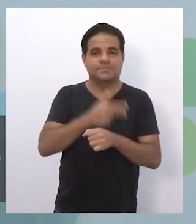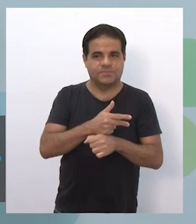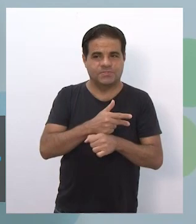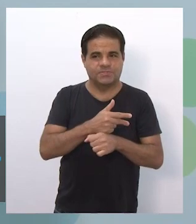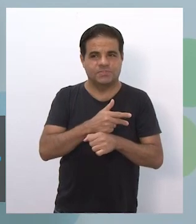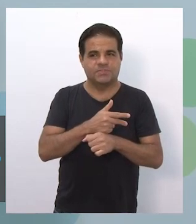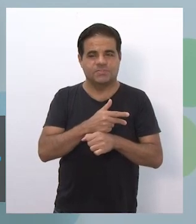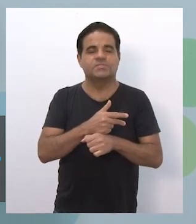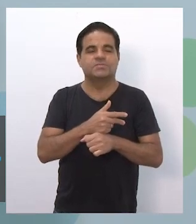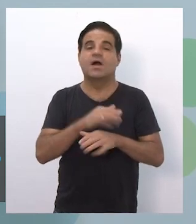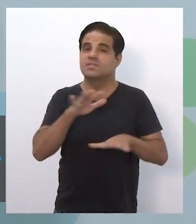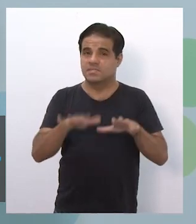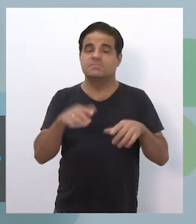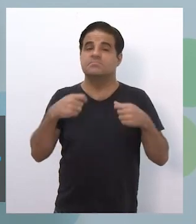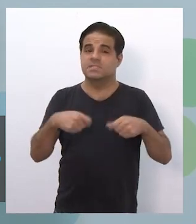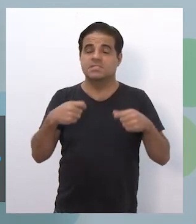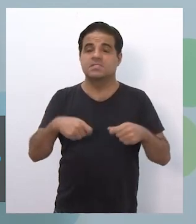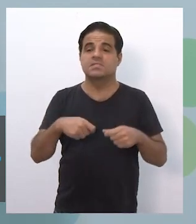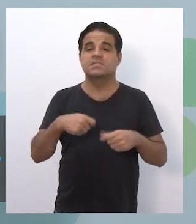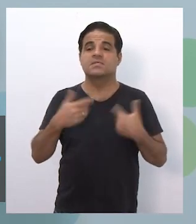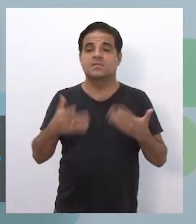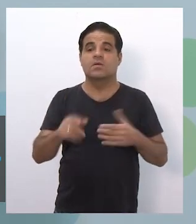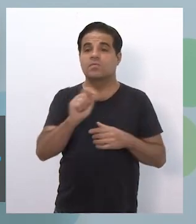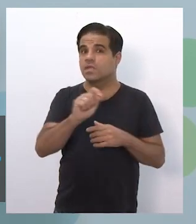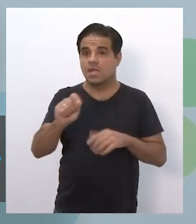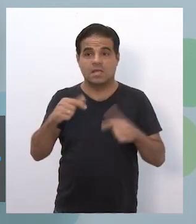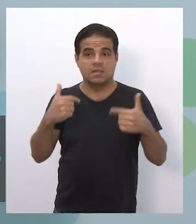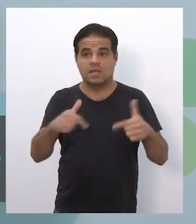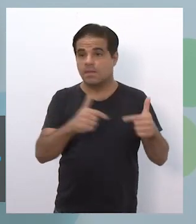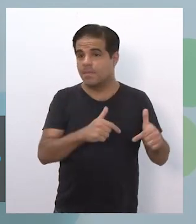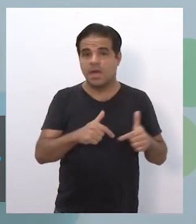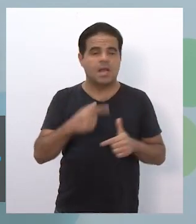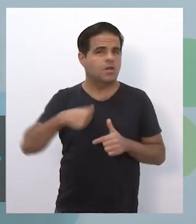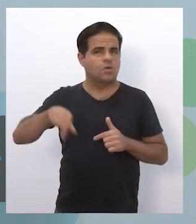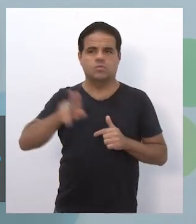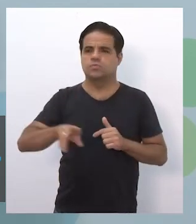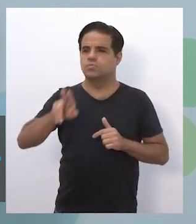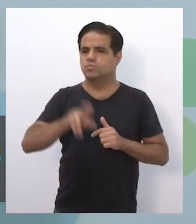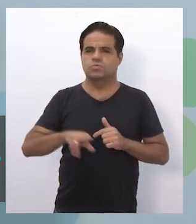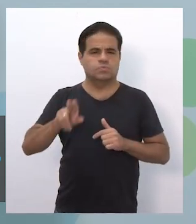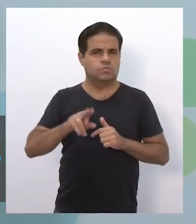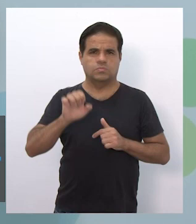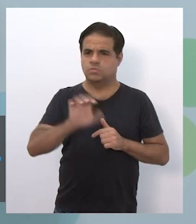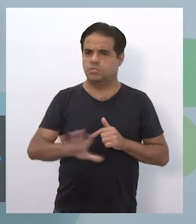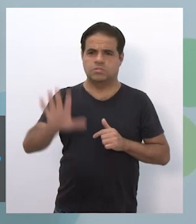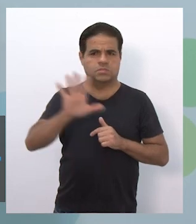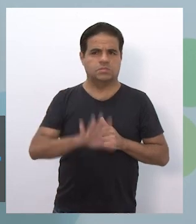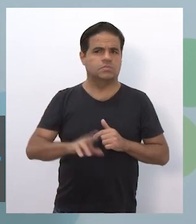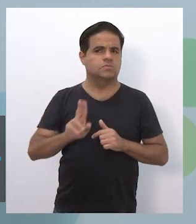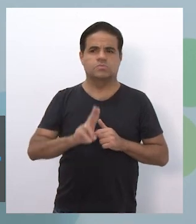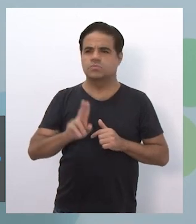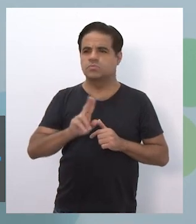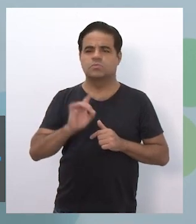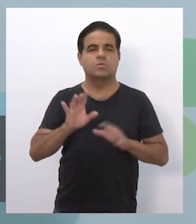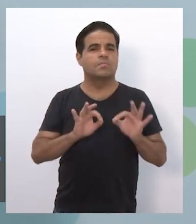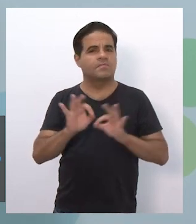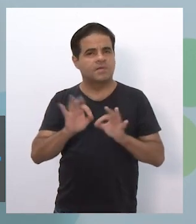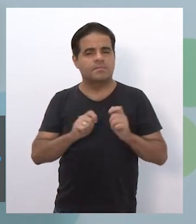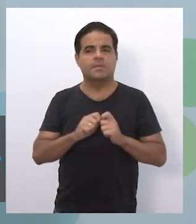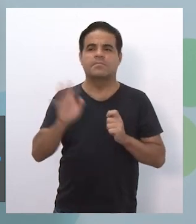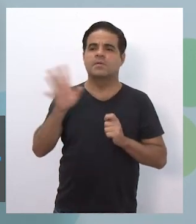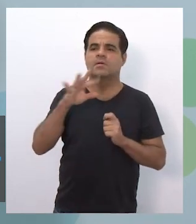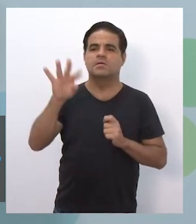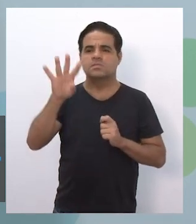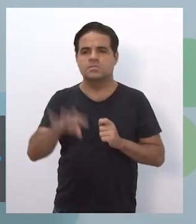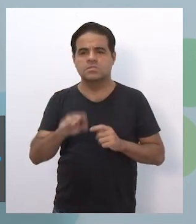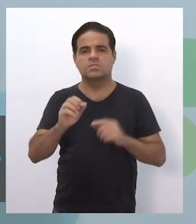placa off-board. Então, geralmente, para quem trabalha, né, a gente não usa isso no estado, por exemplo, que a gente usa só para fazer planilha, para um